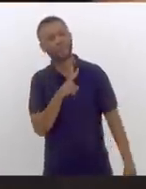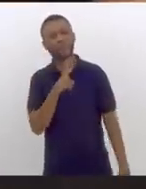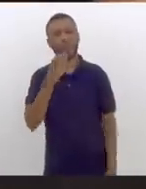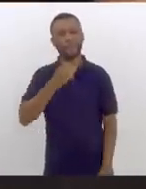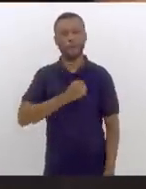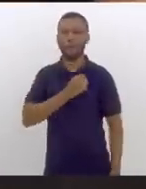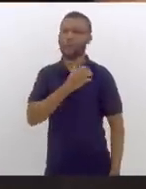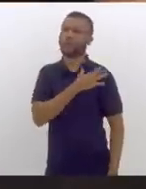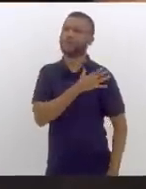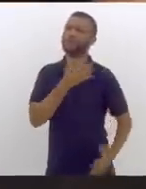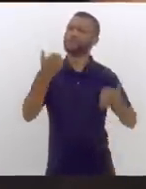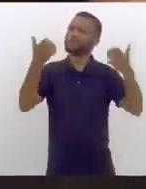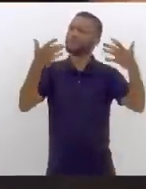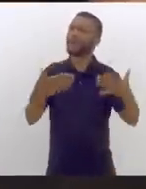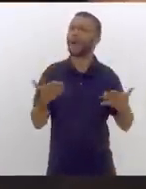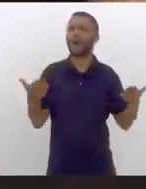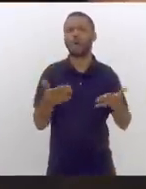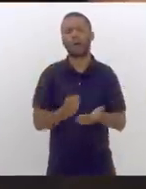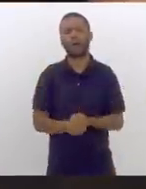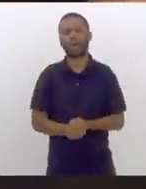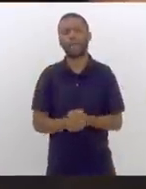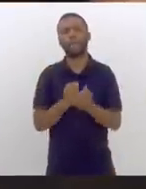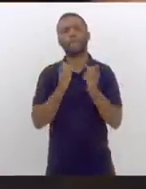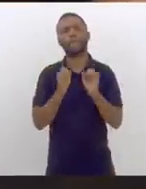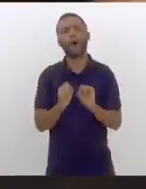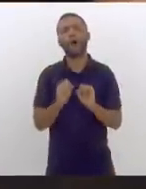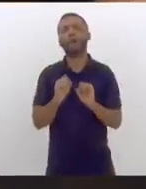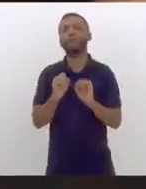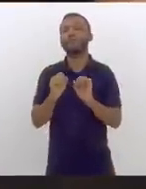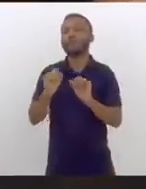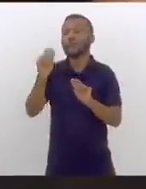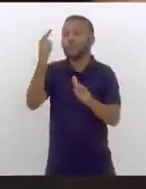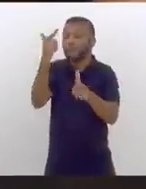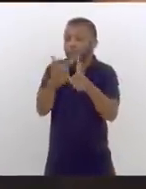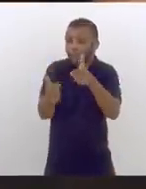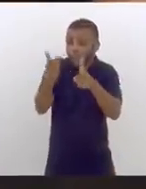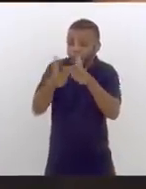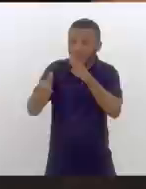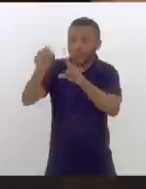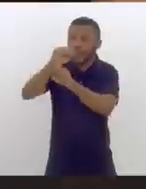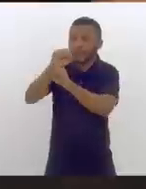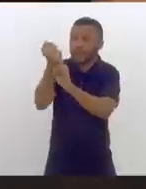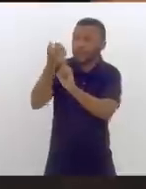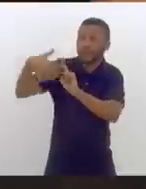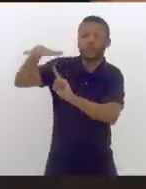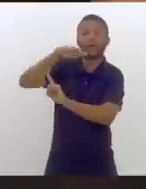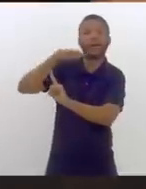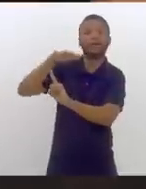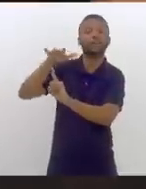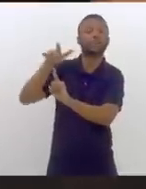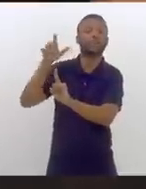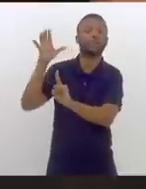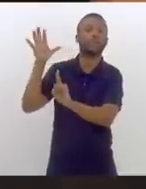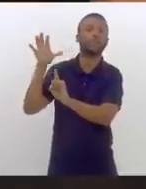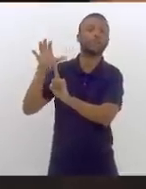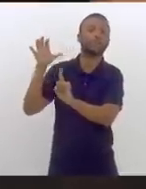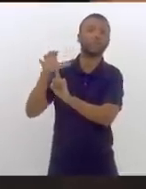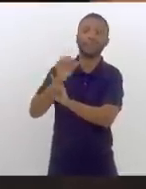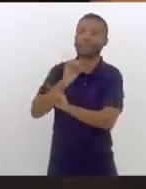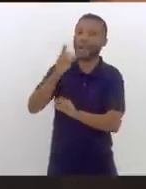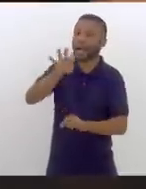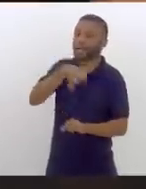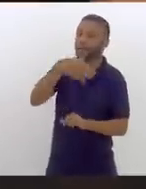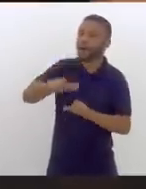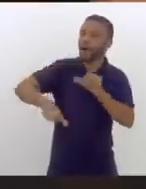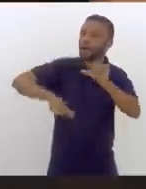que pode acarretar para a sociedade algum problema se a escala for alterada mas eu não ouvi